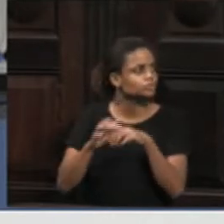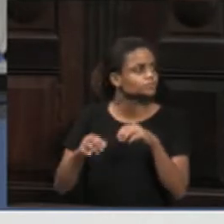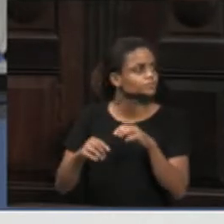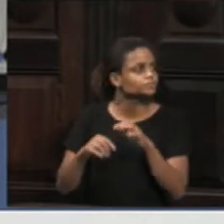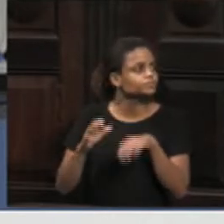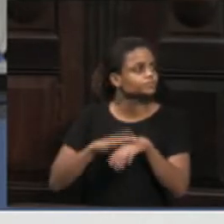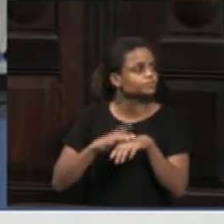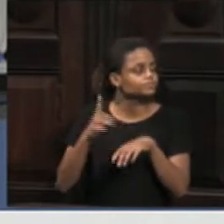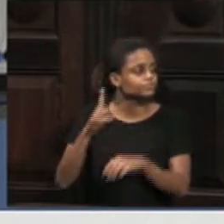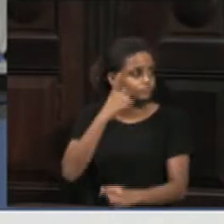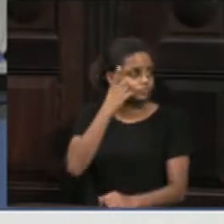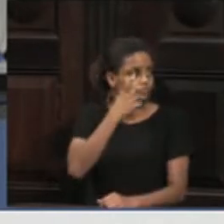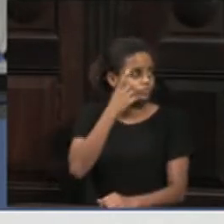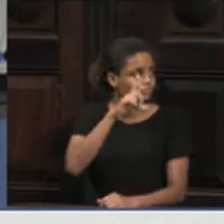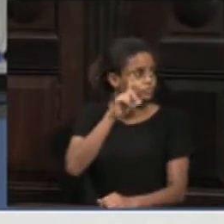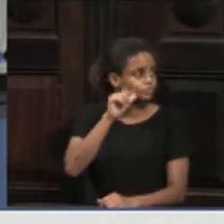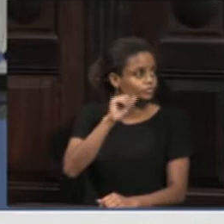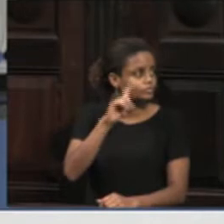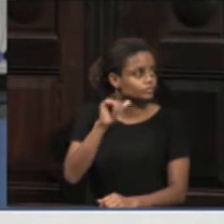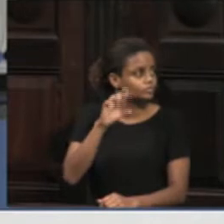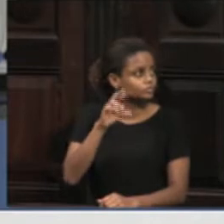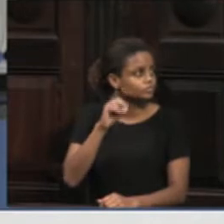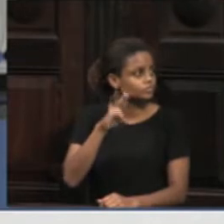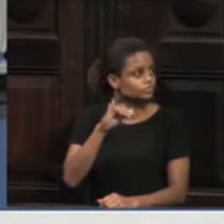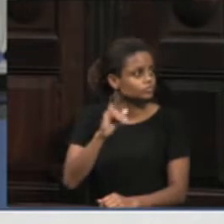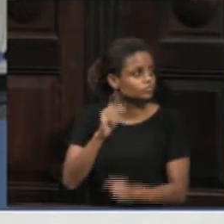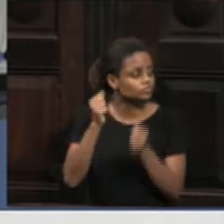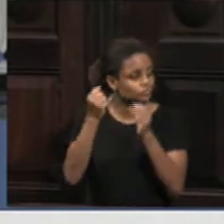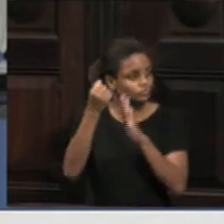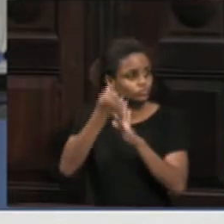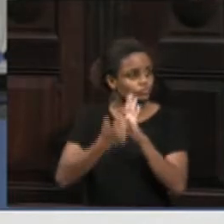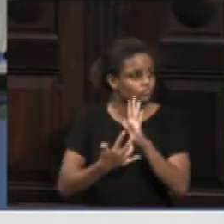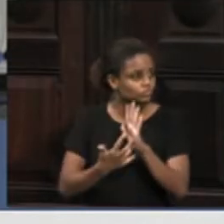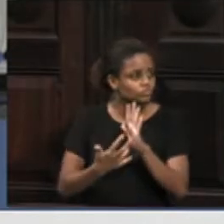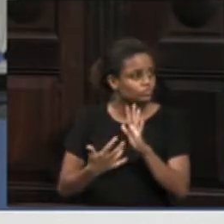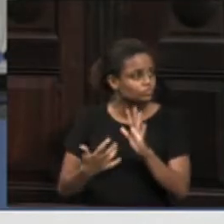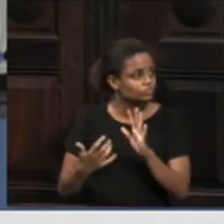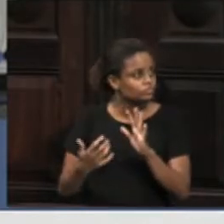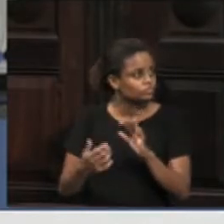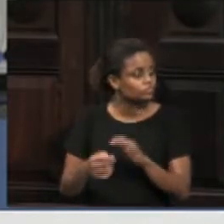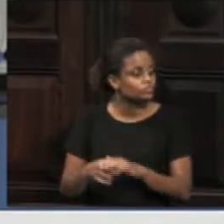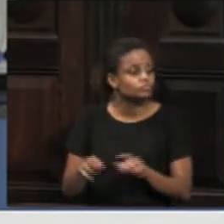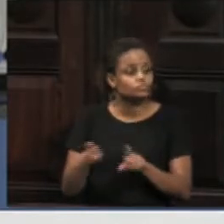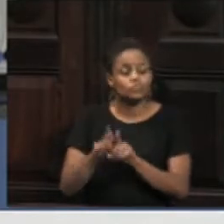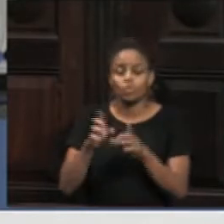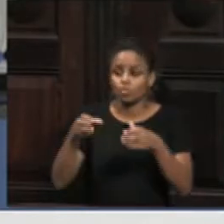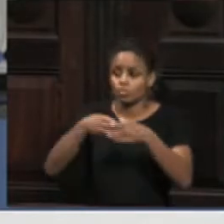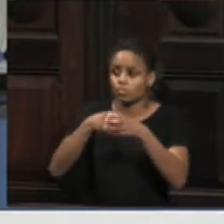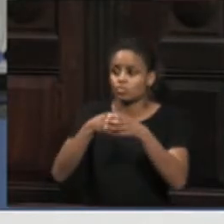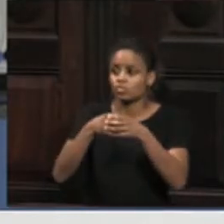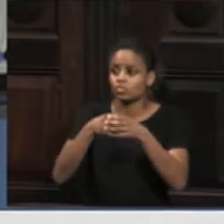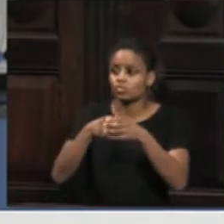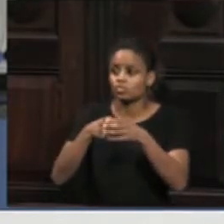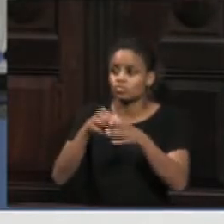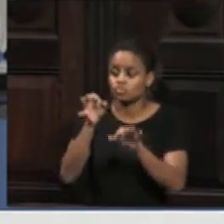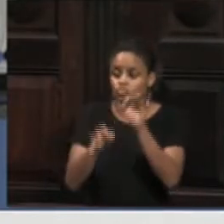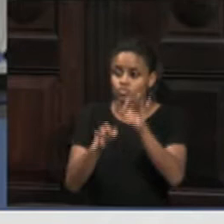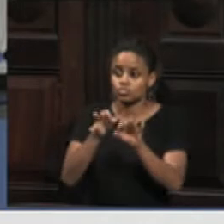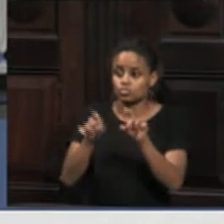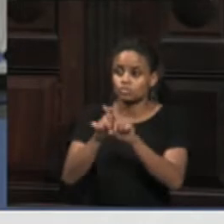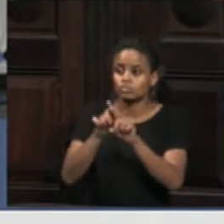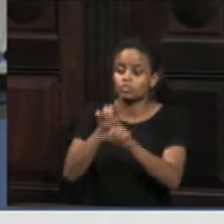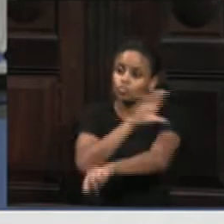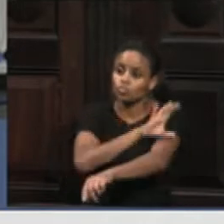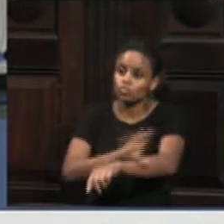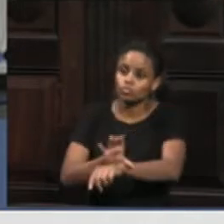Lazzaroni. Pendendo de pareceres das comissões de Cultura, de Assuntos Municipais e